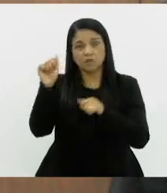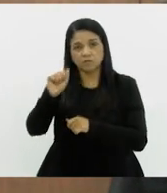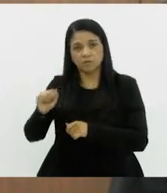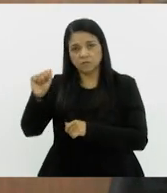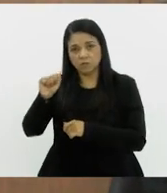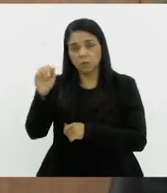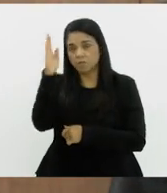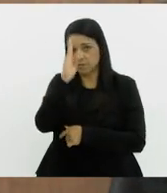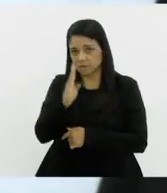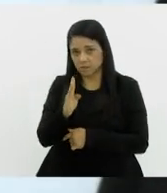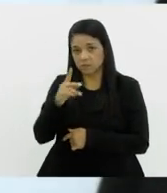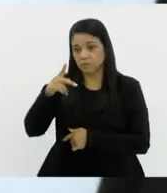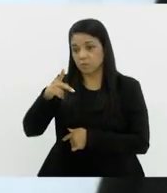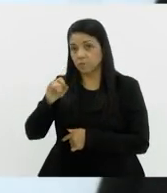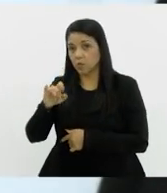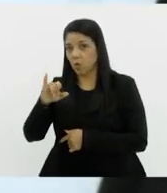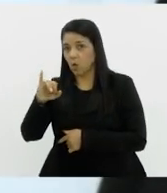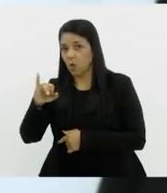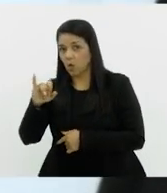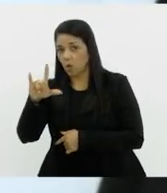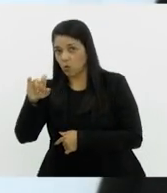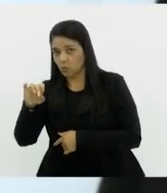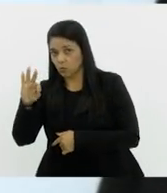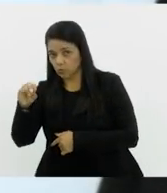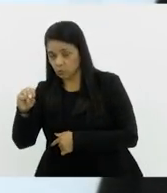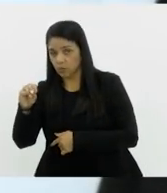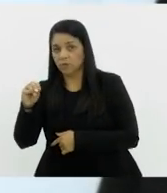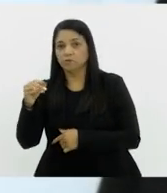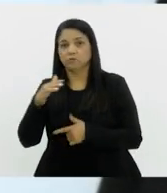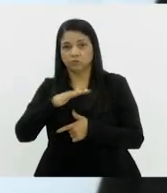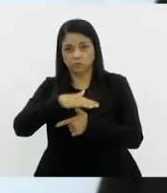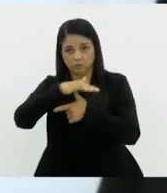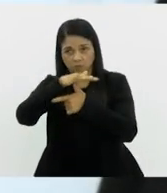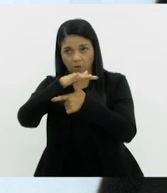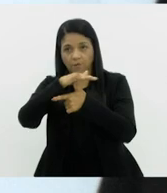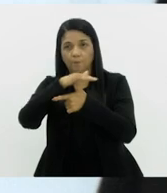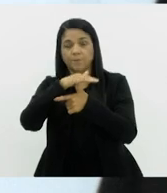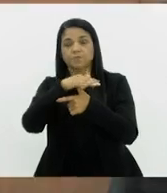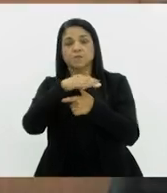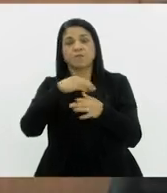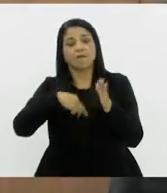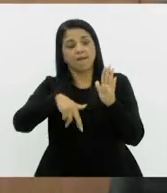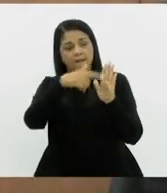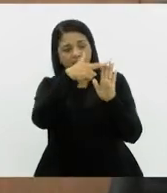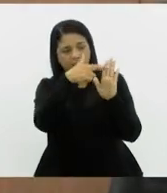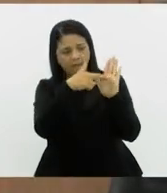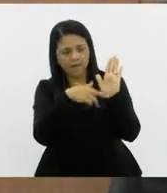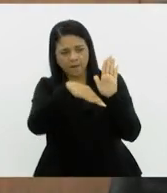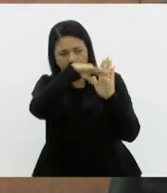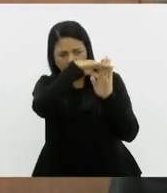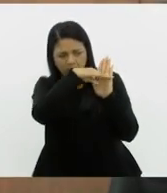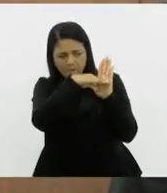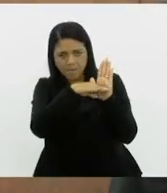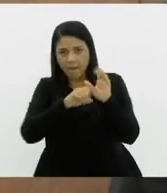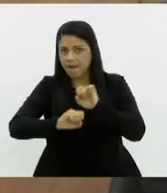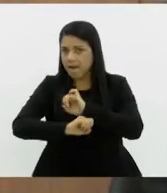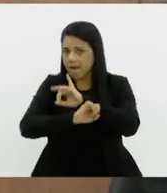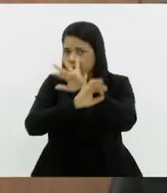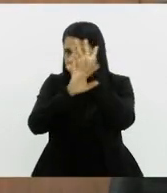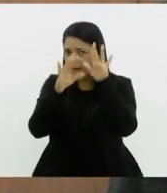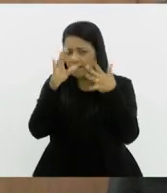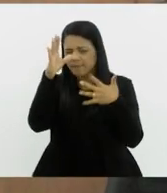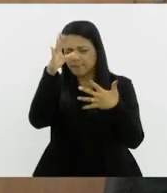de Pilotos de Helicóptero haja um manual com regras muito claras, específicas,